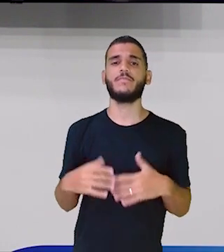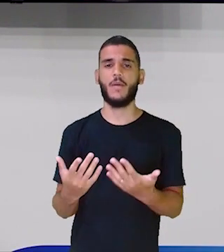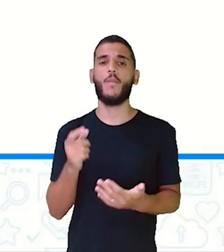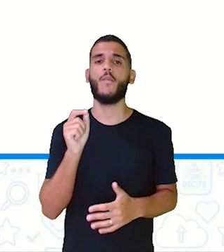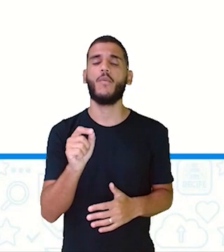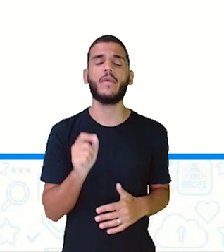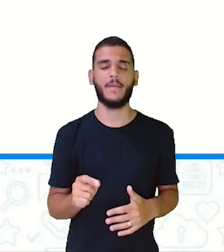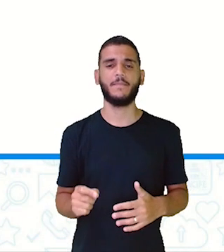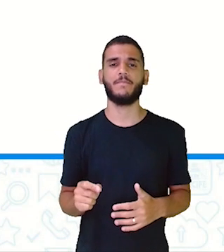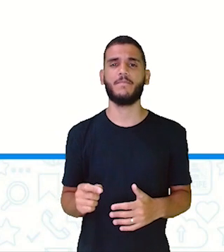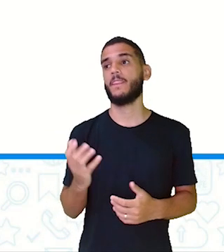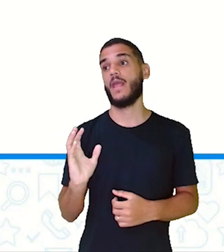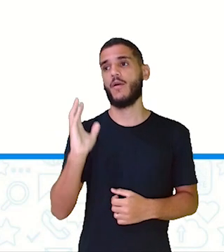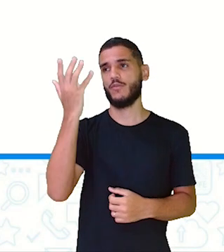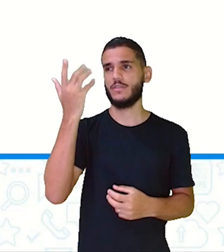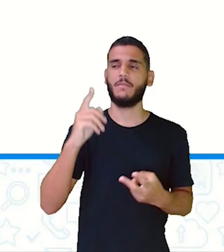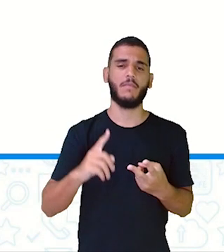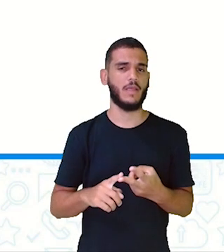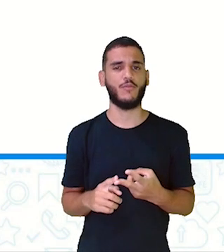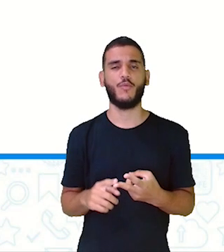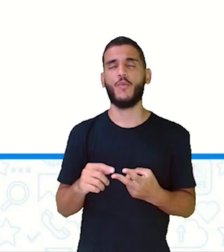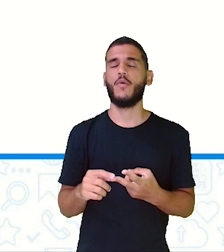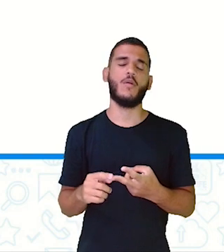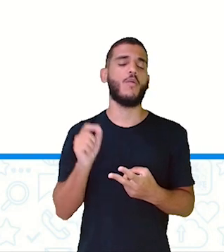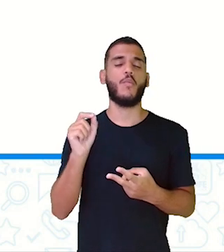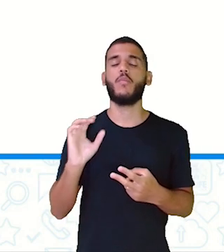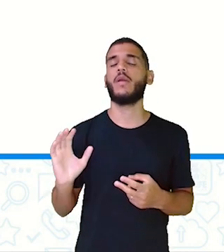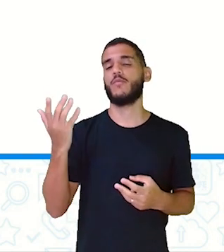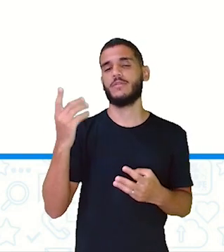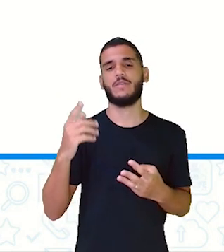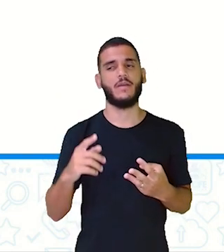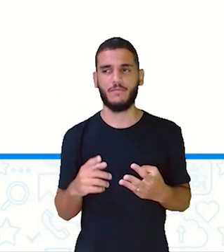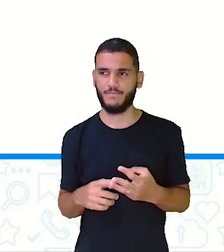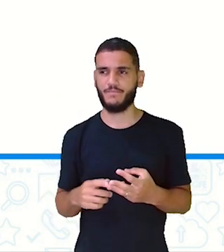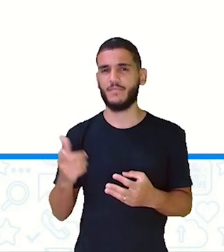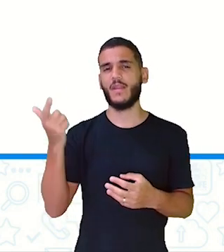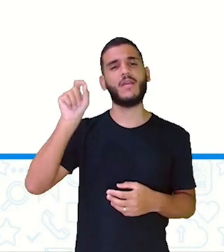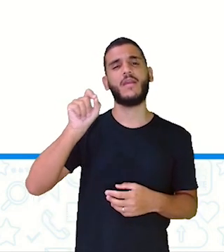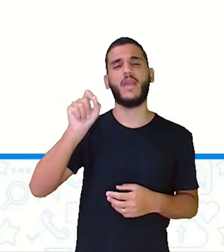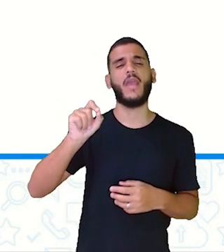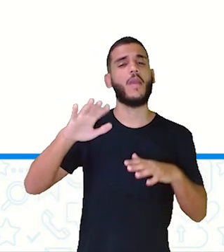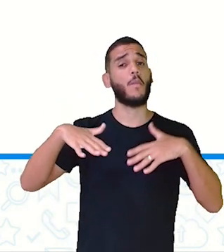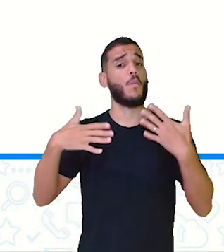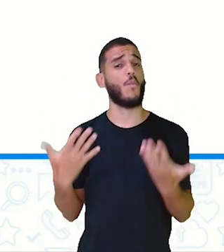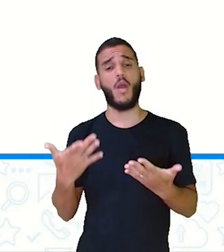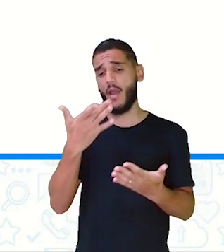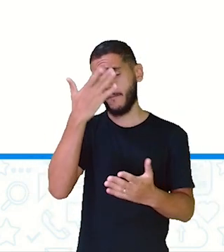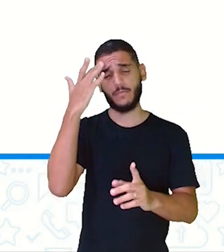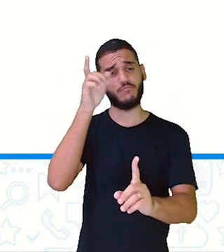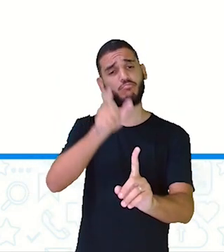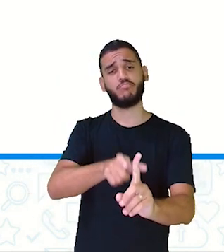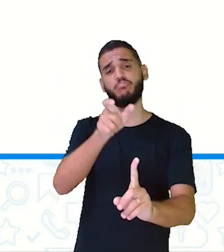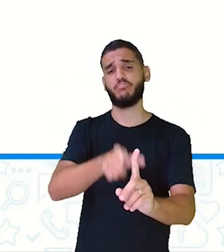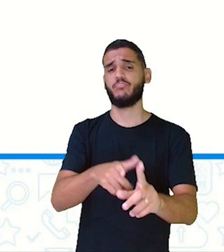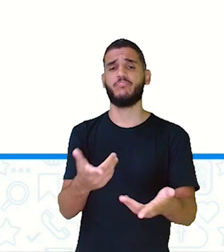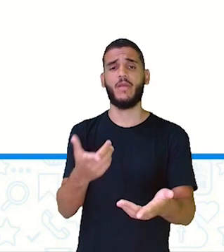que? Acontecimento, evento, o fato ocorrido, quem, qual ou quais personagens